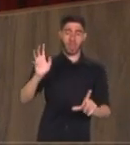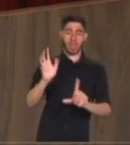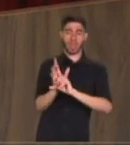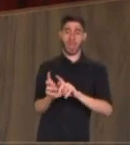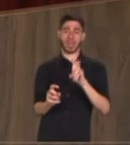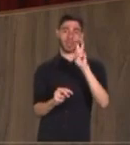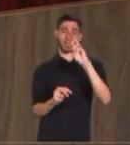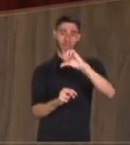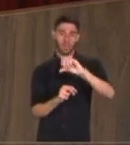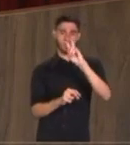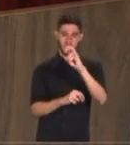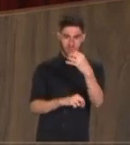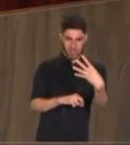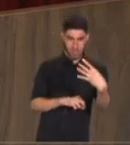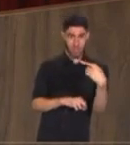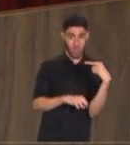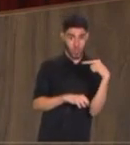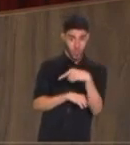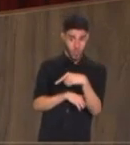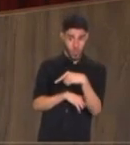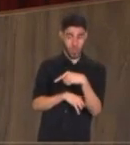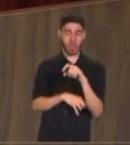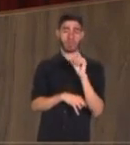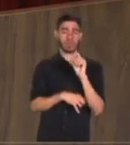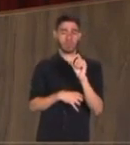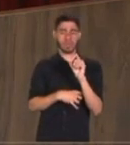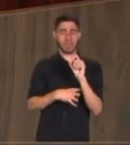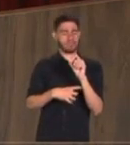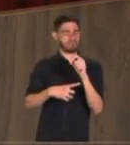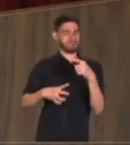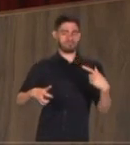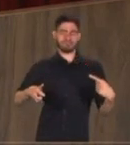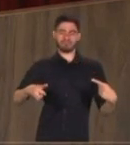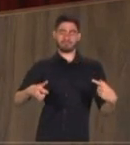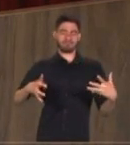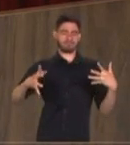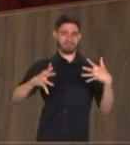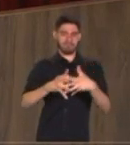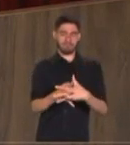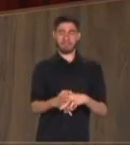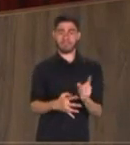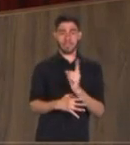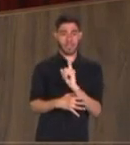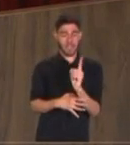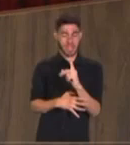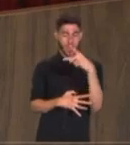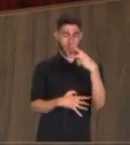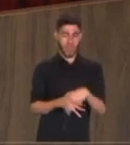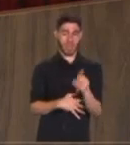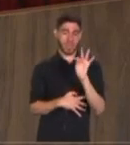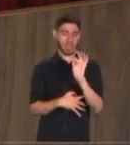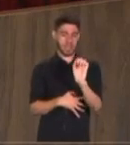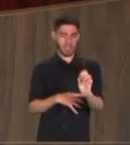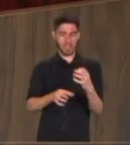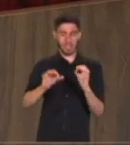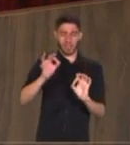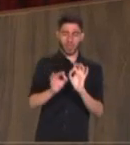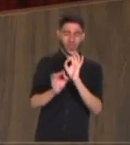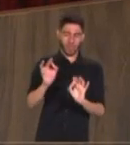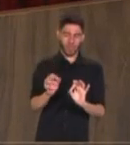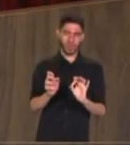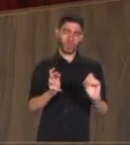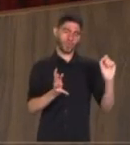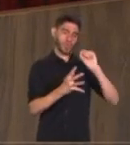9.504 são, neste caso aqui, incontroversos. Este Tribunal Superior, no julgamento do